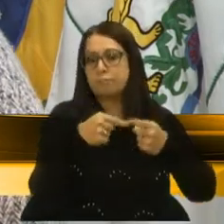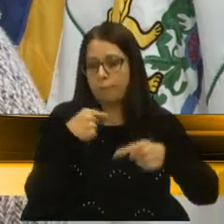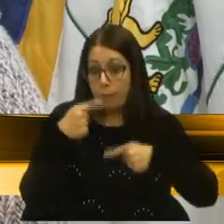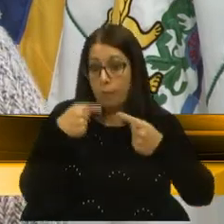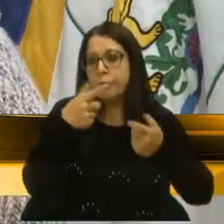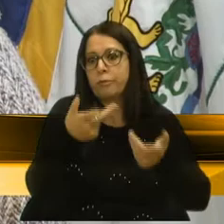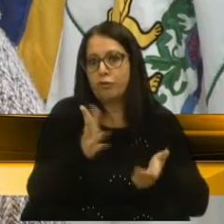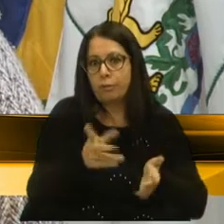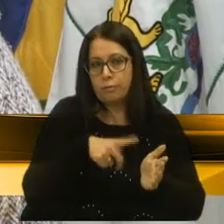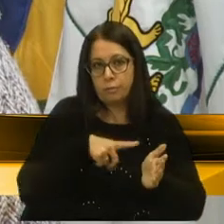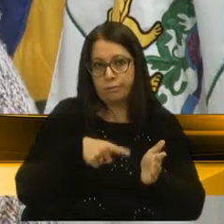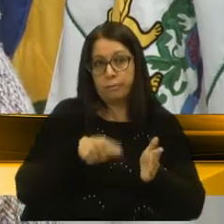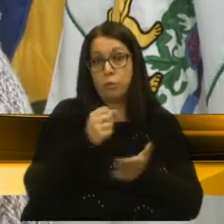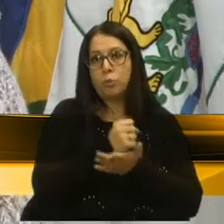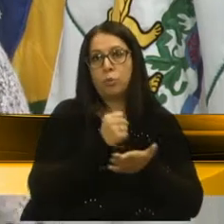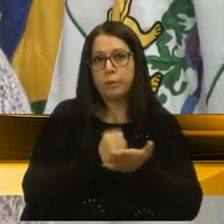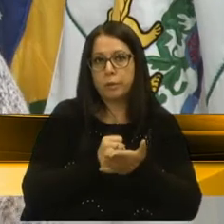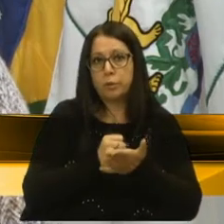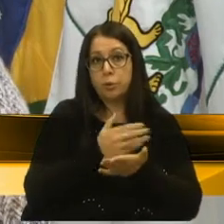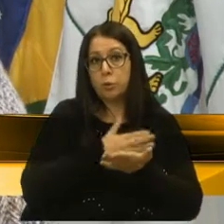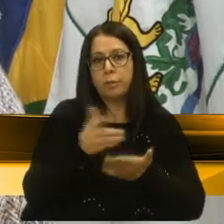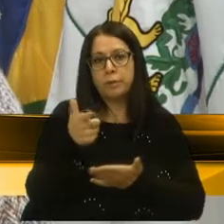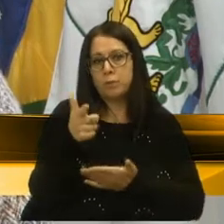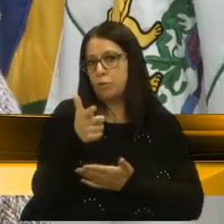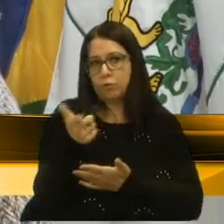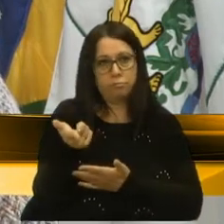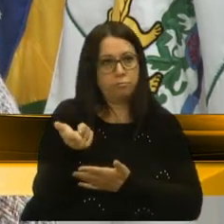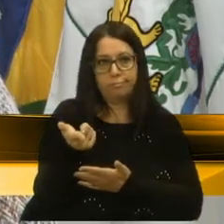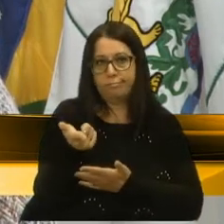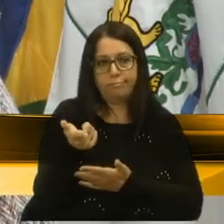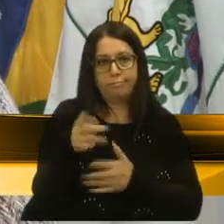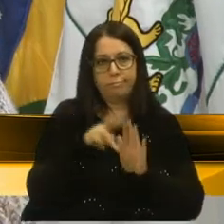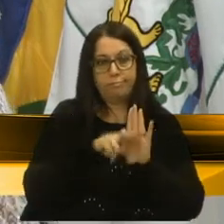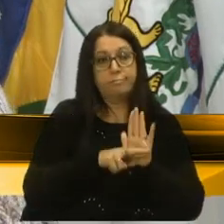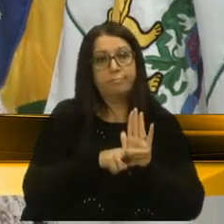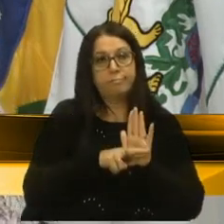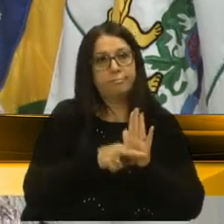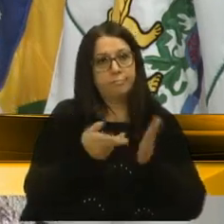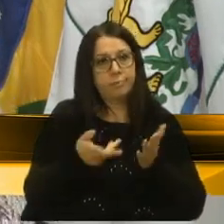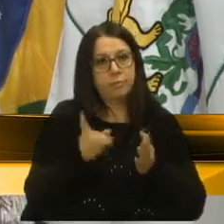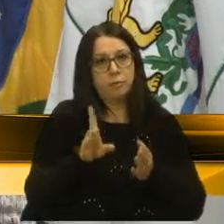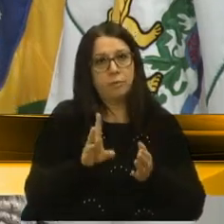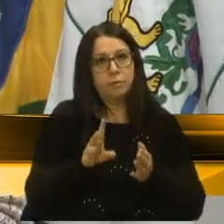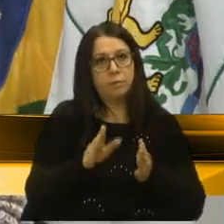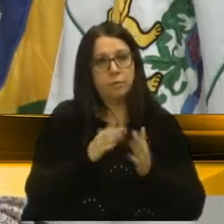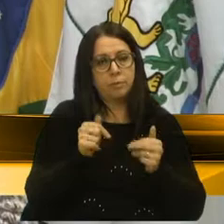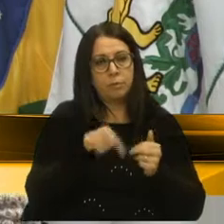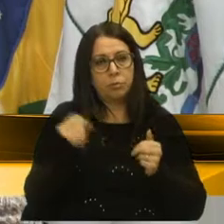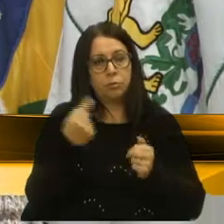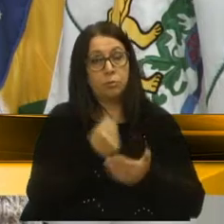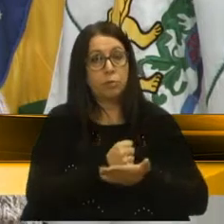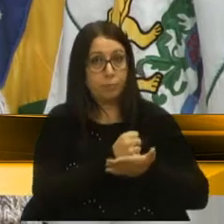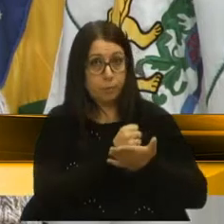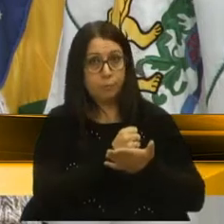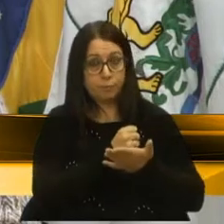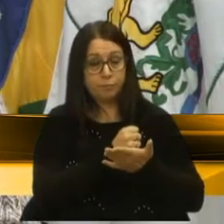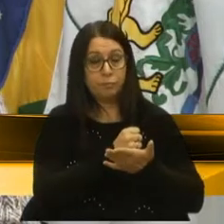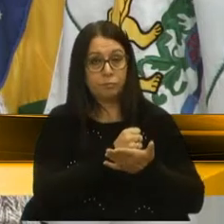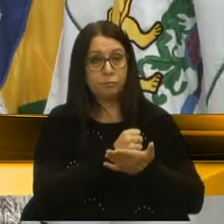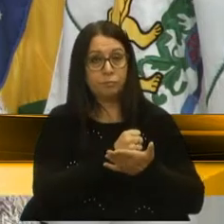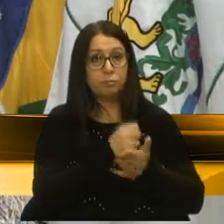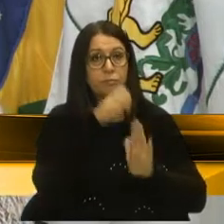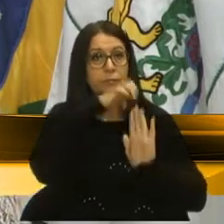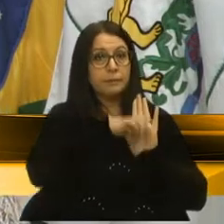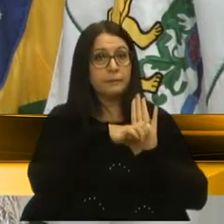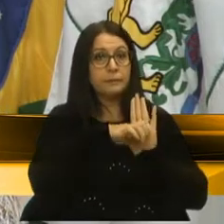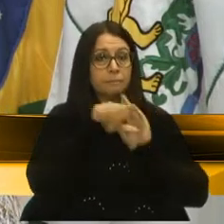prorrogação de um contrato que, no início, não tinha essa regra. Então, era isso. Eu venho pedir, então, apoio para a emenda,